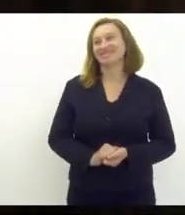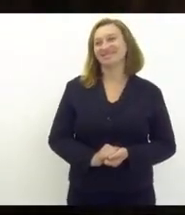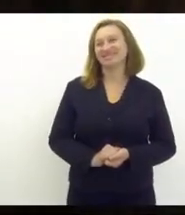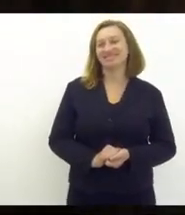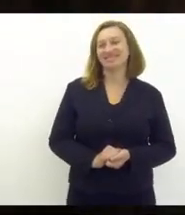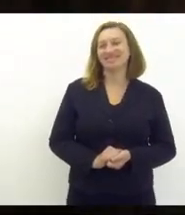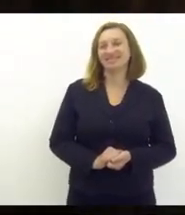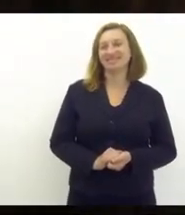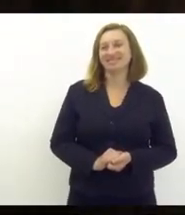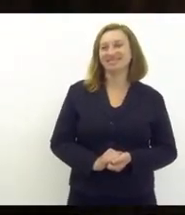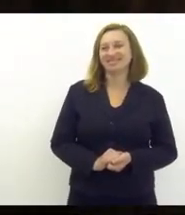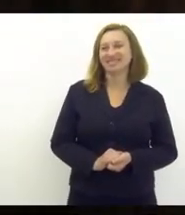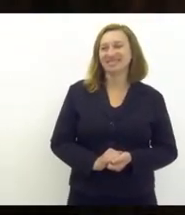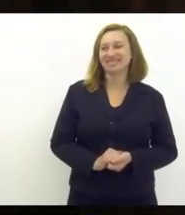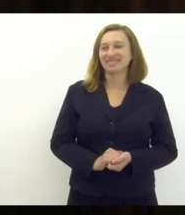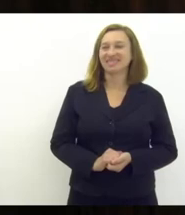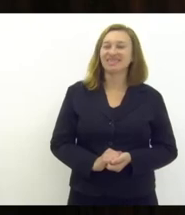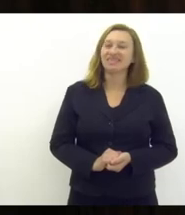homenageada